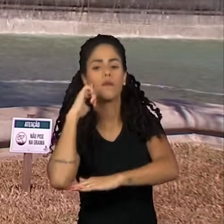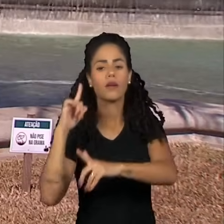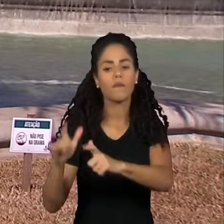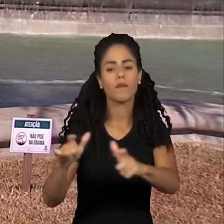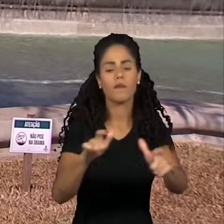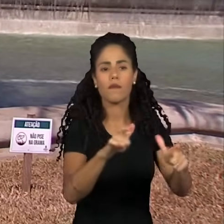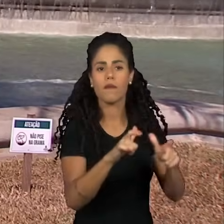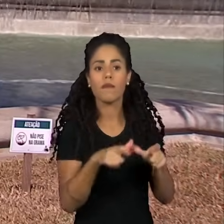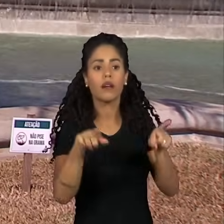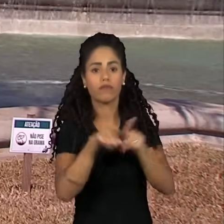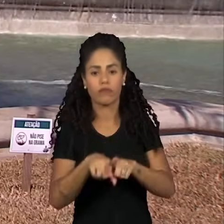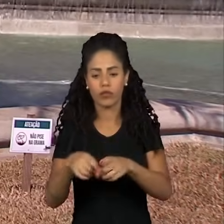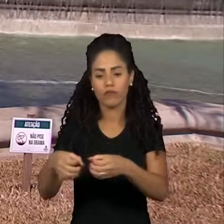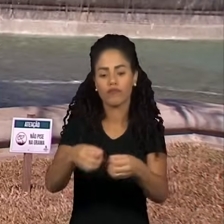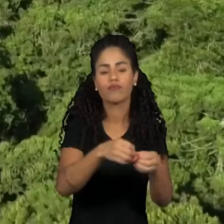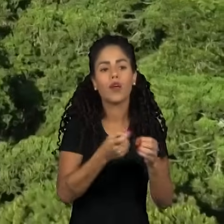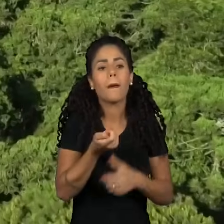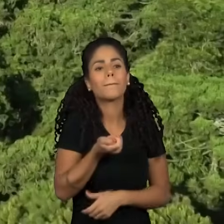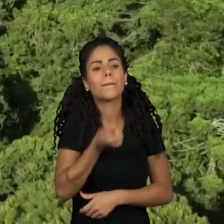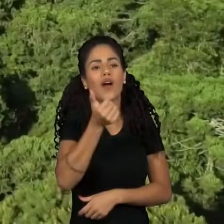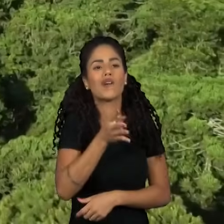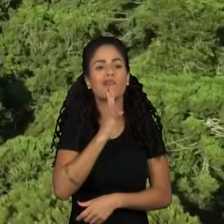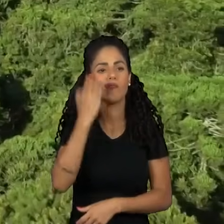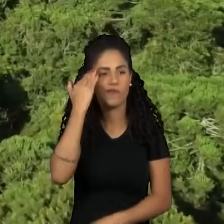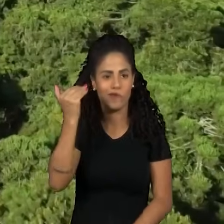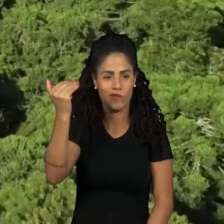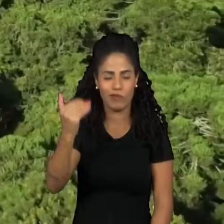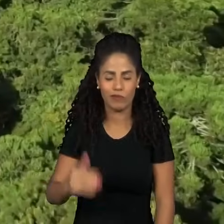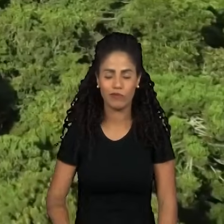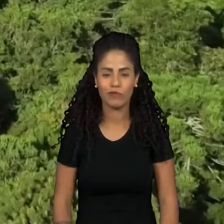conservação municipais são as menos conhecidas.